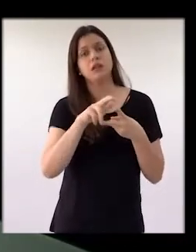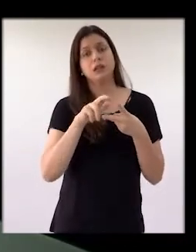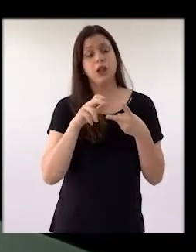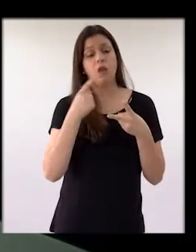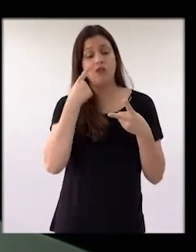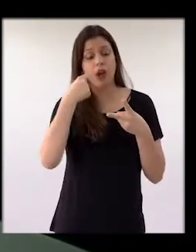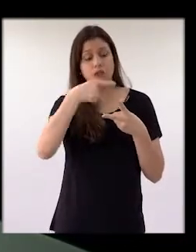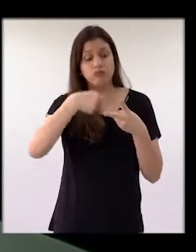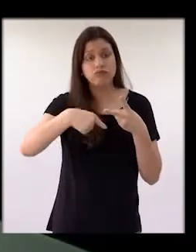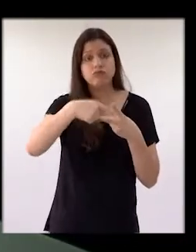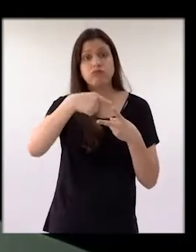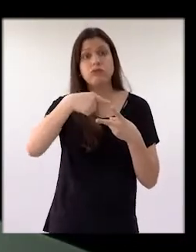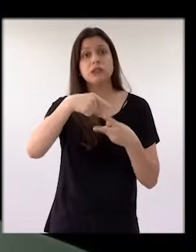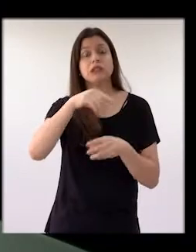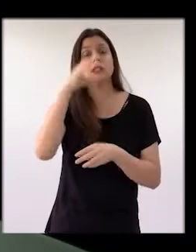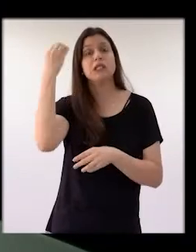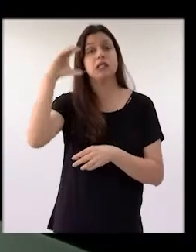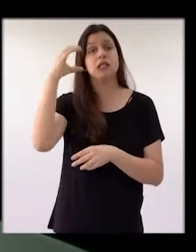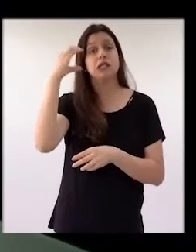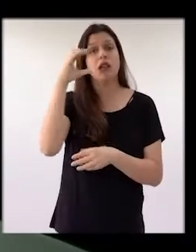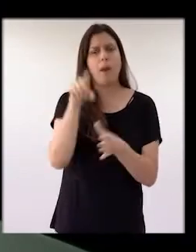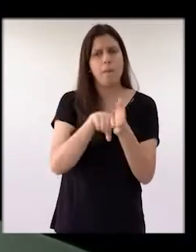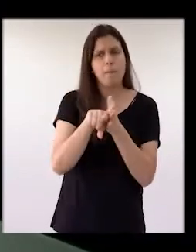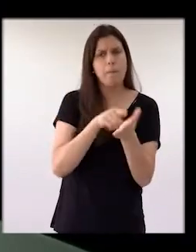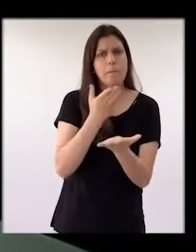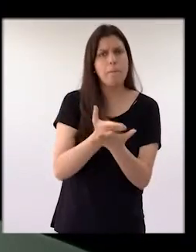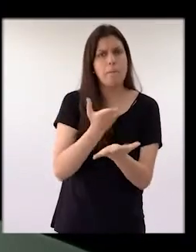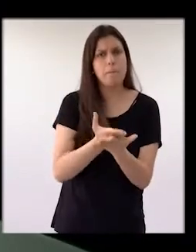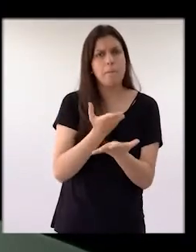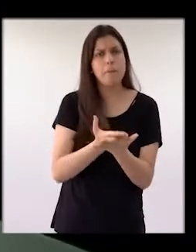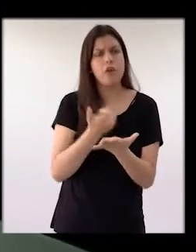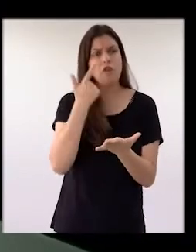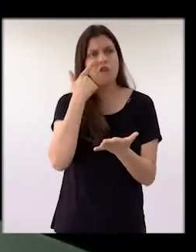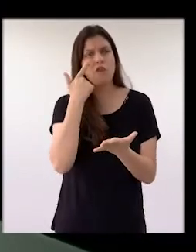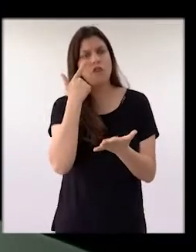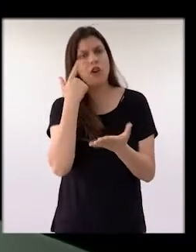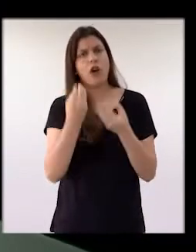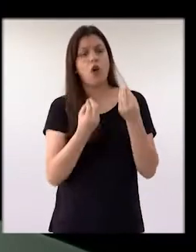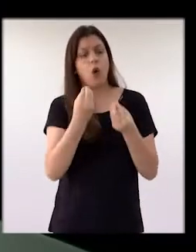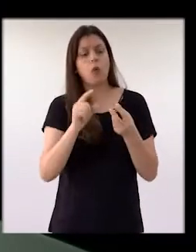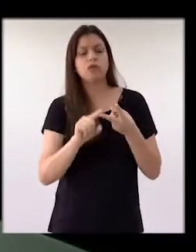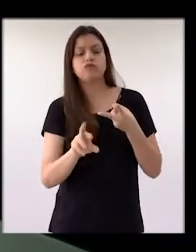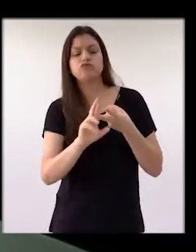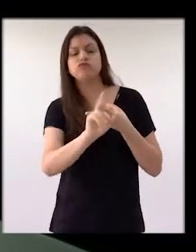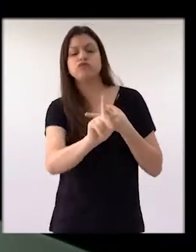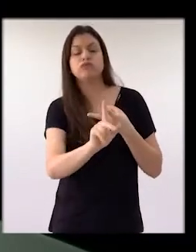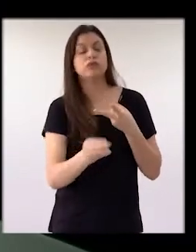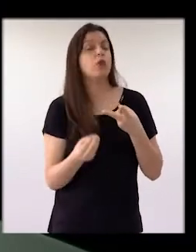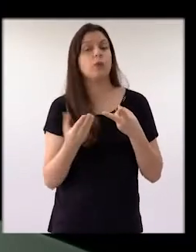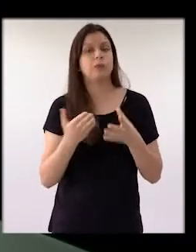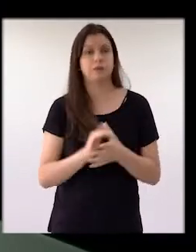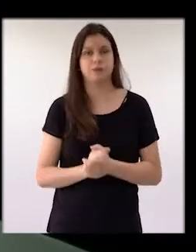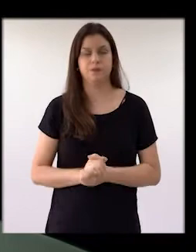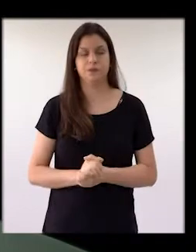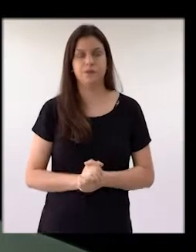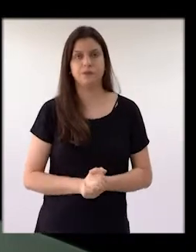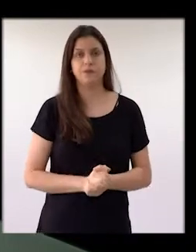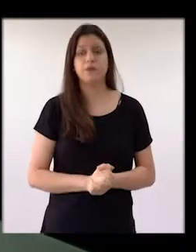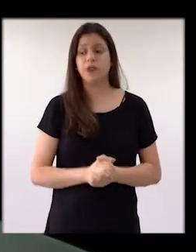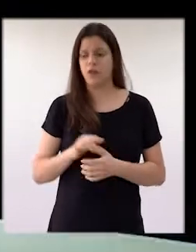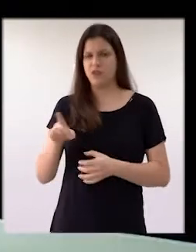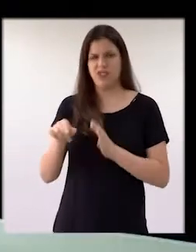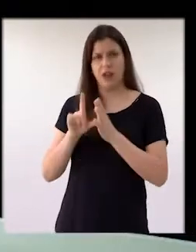o SFA. Então, a gente buscou fazer o desenvolvimento científico, né? Aplicá-los e verificar como eles se diferiram, né? Se isso